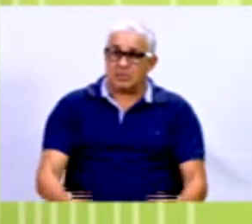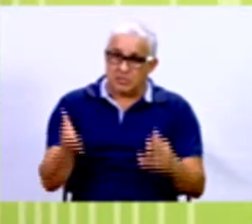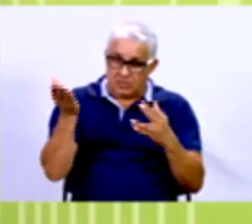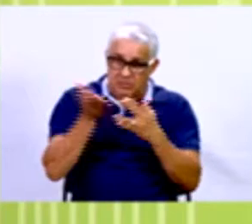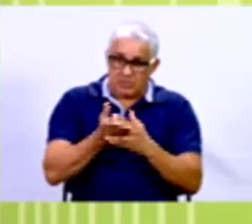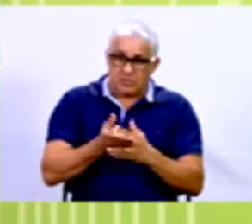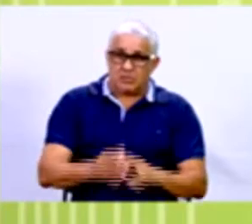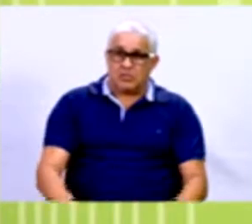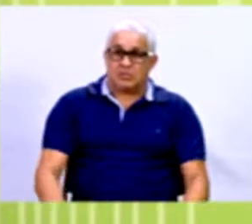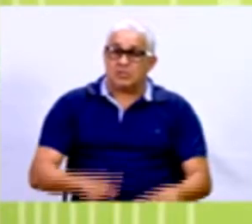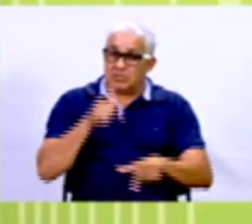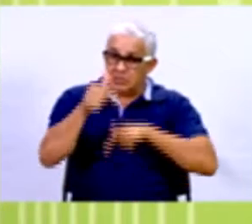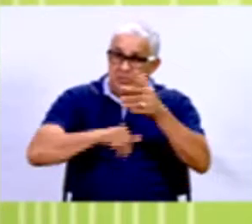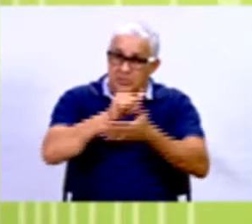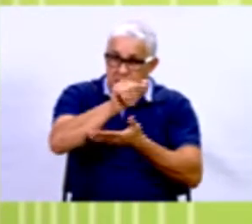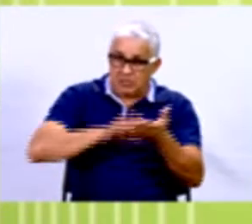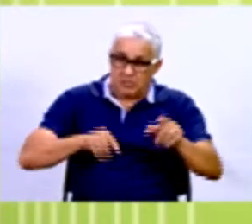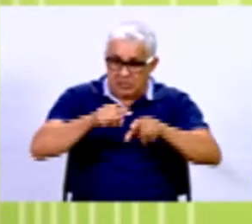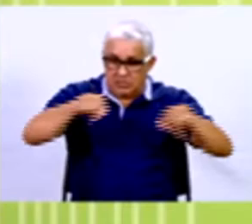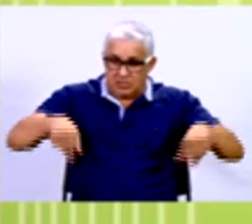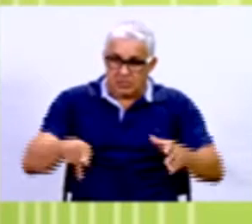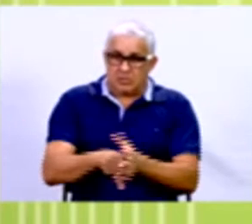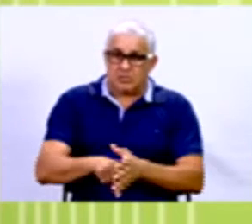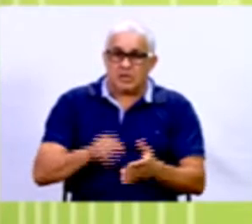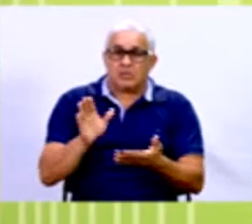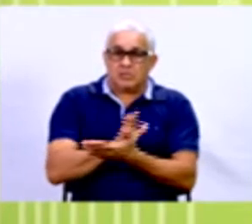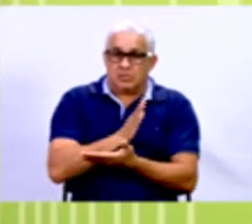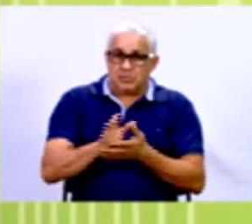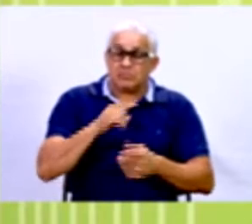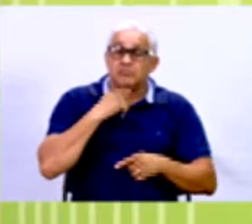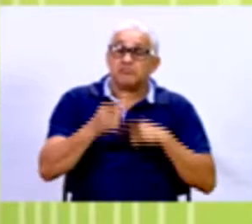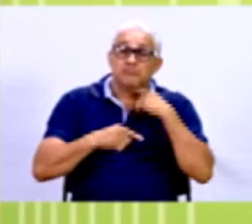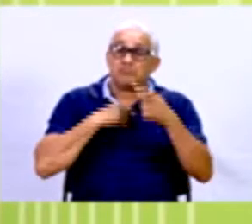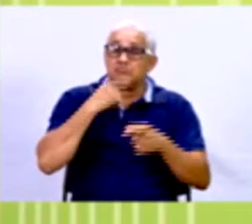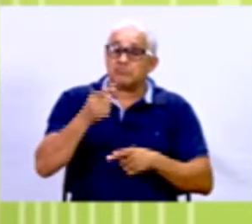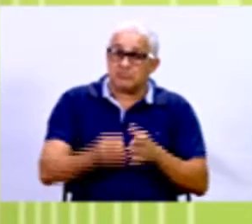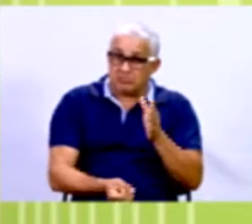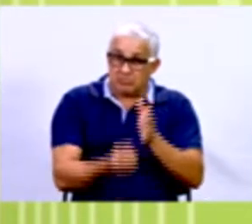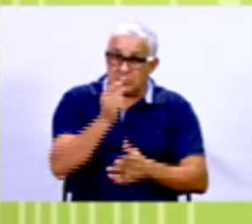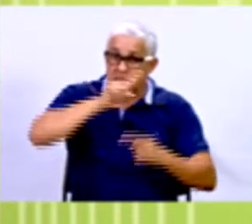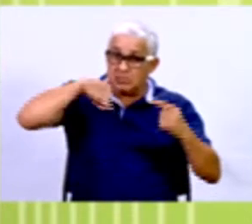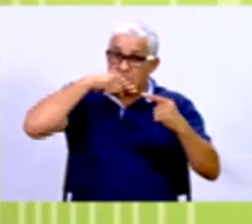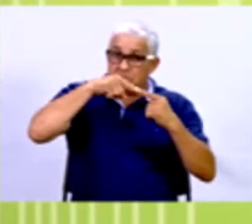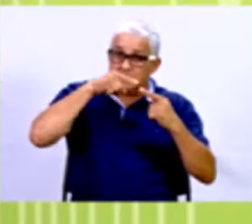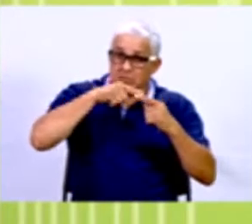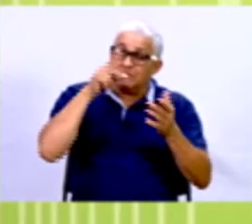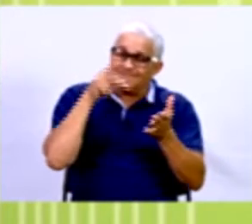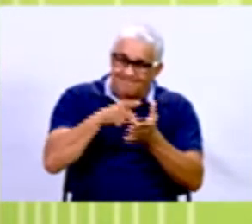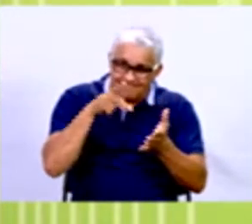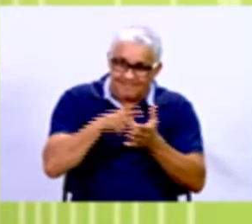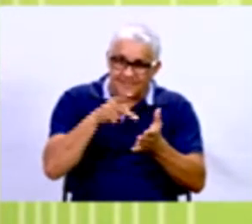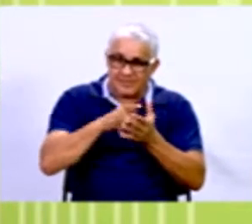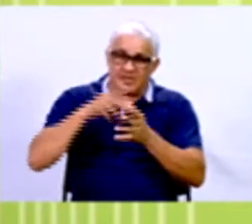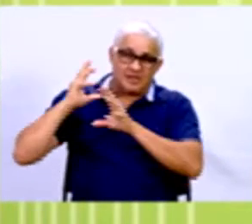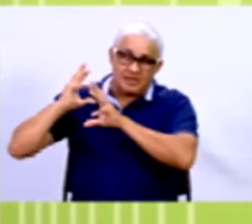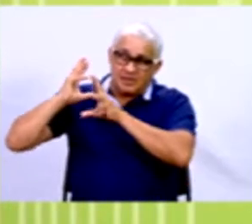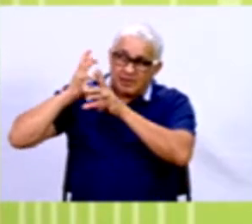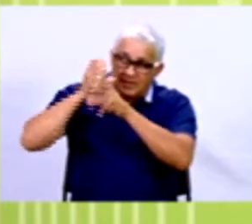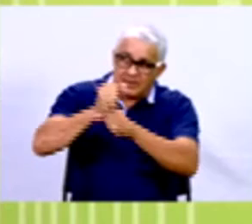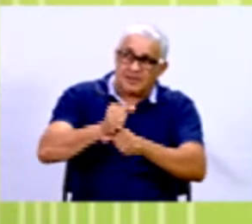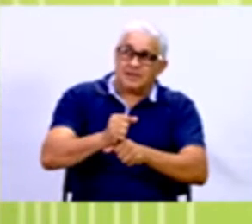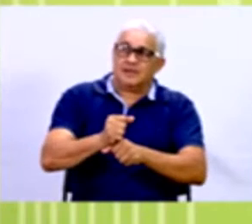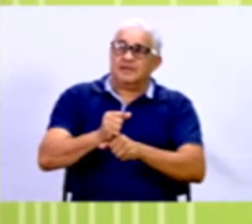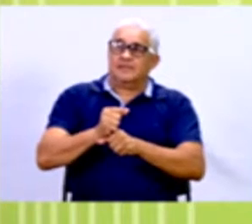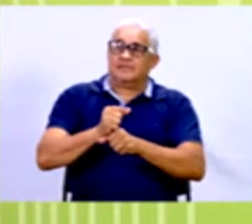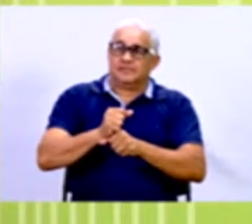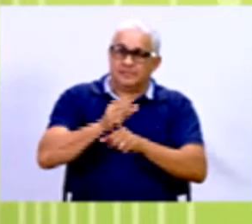intervalinho. Vocês vão estar trabalhando em atividade de sala. Algumas dúvidas irão surgir, mas o objetivo é realmente revisar, é trabalhar